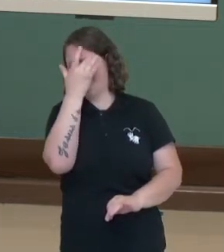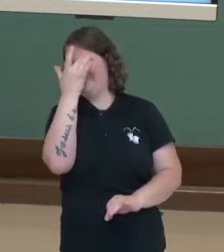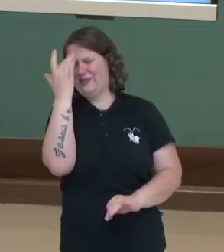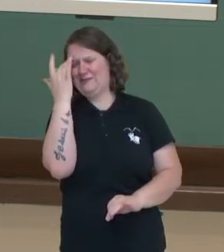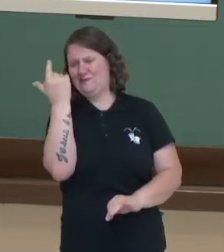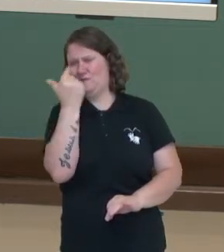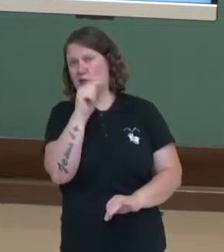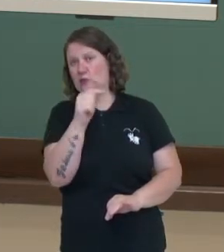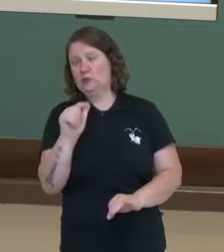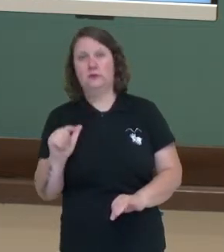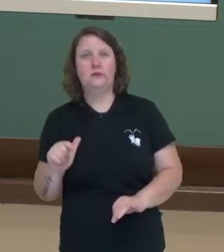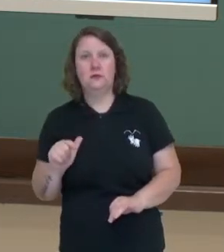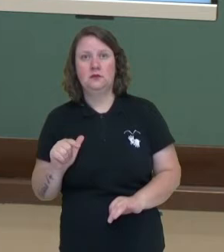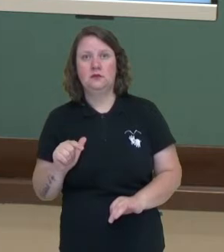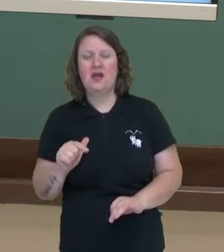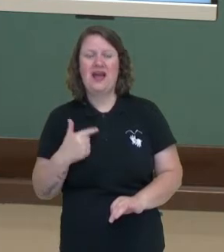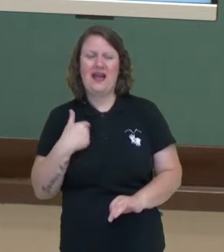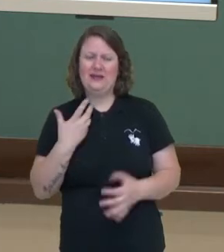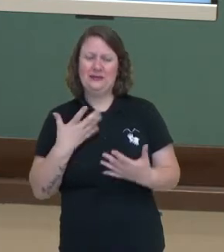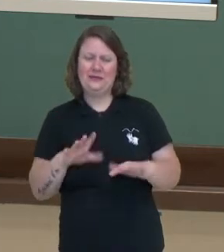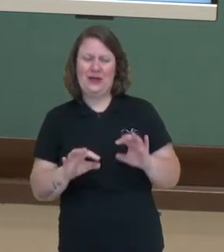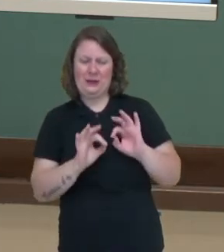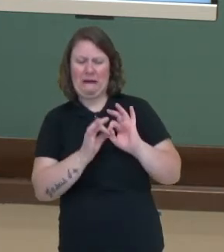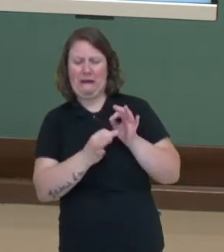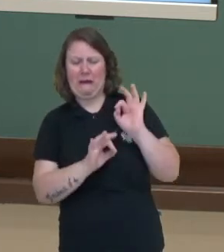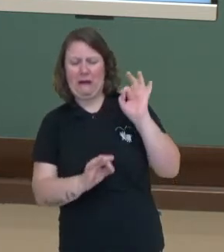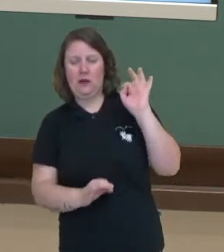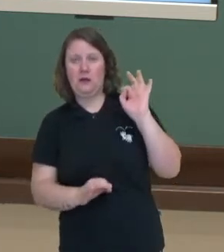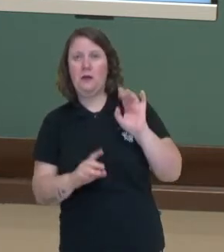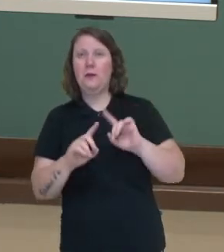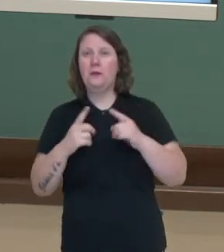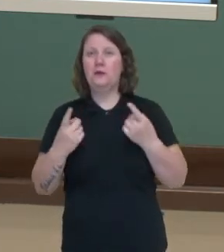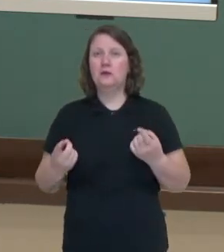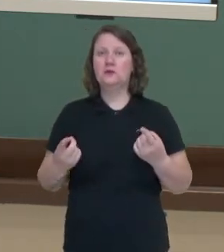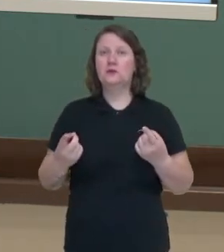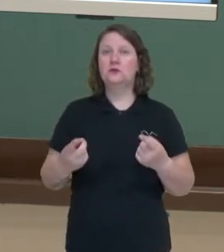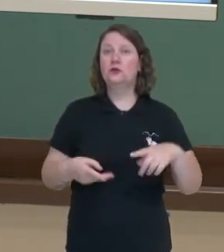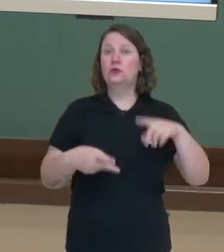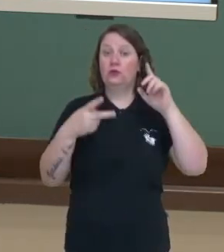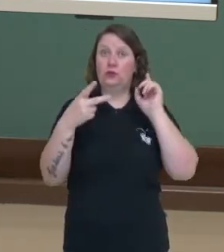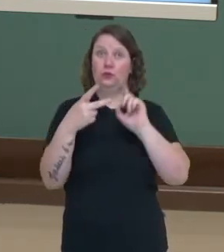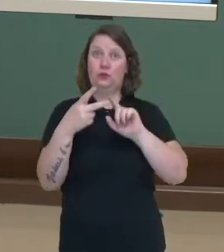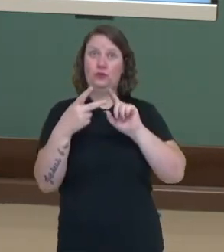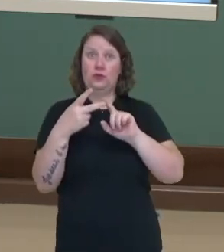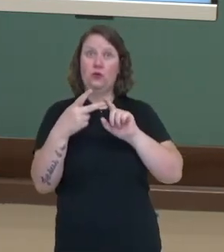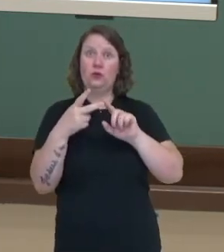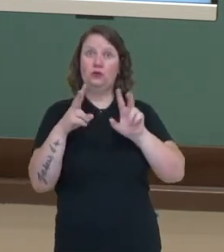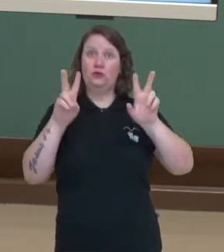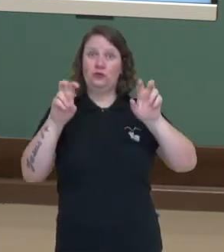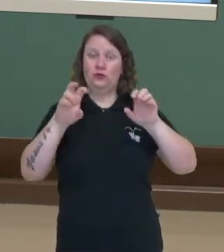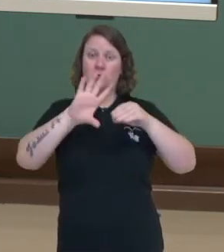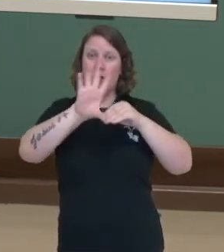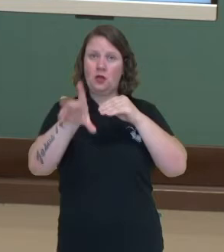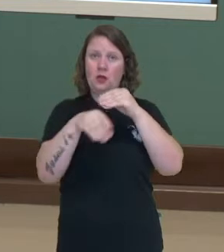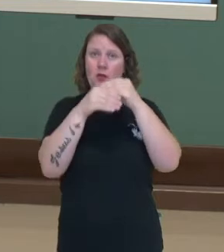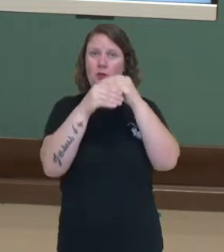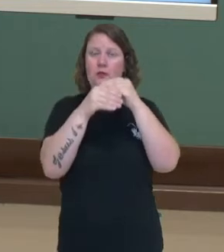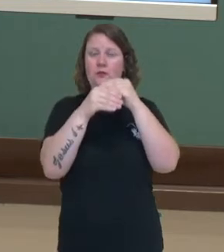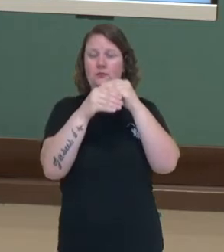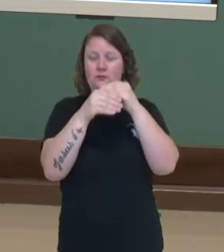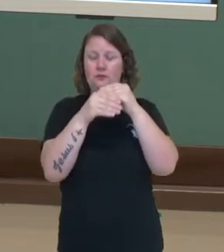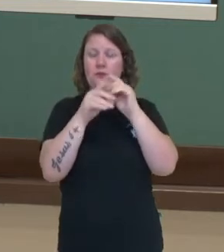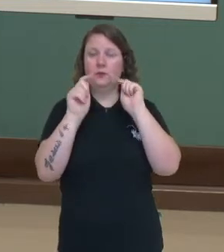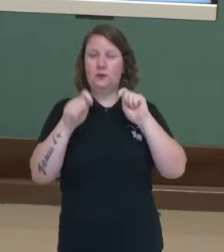no site e não vai querer ler um título gigante. O papel do subtítulo é complementar. O subtítulo, sim, ele pode